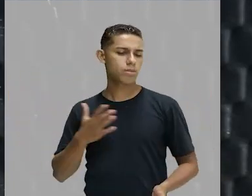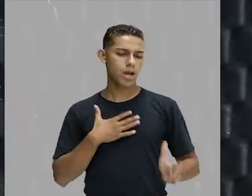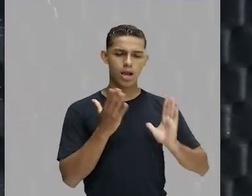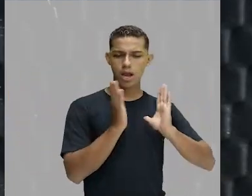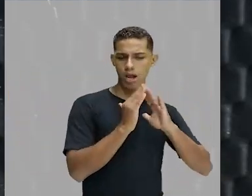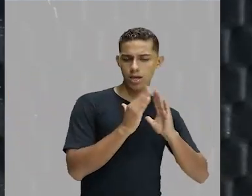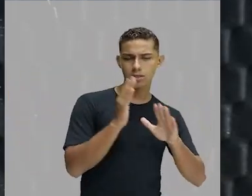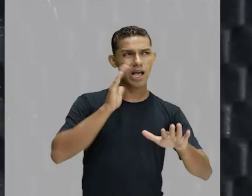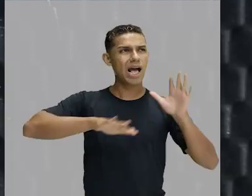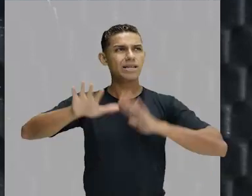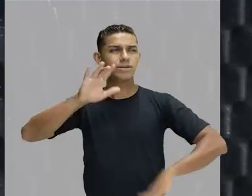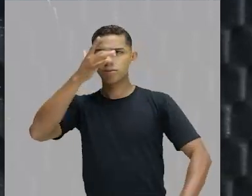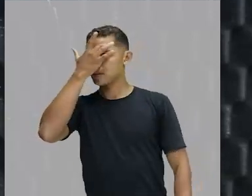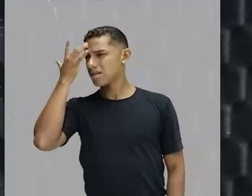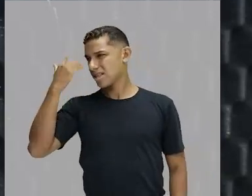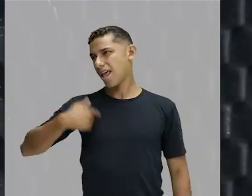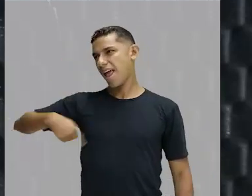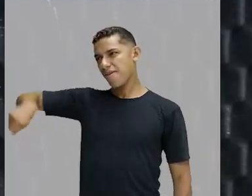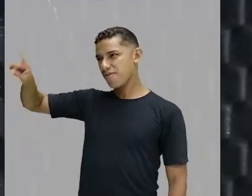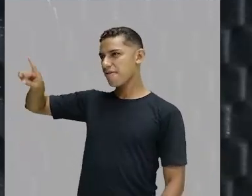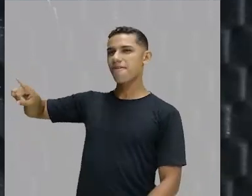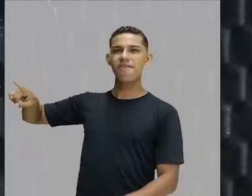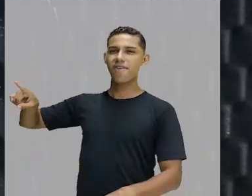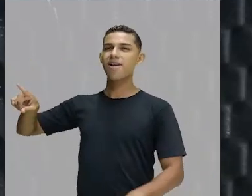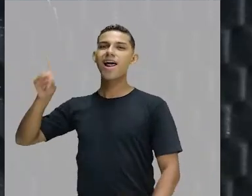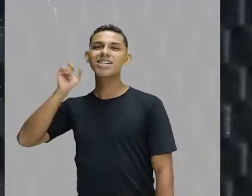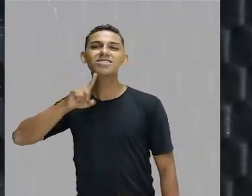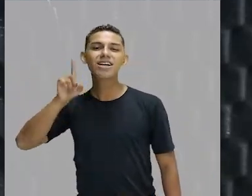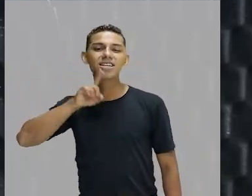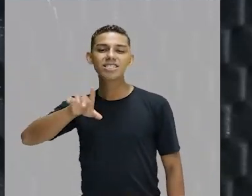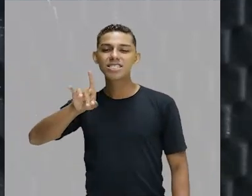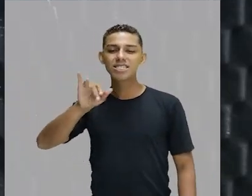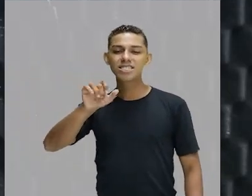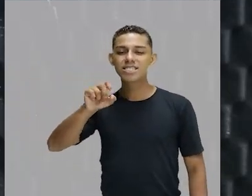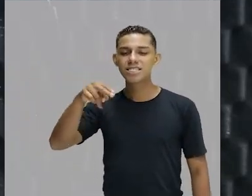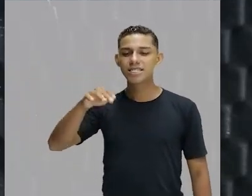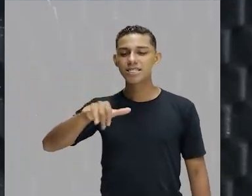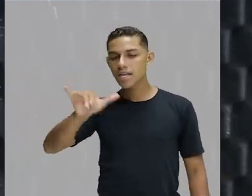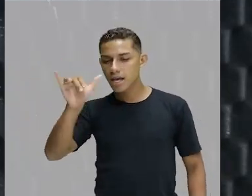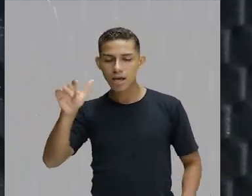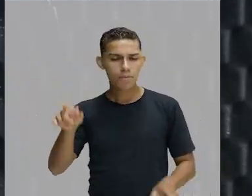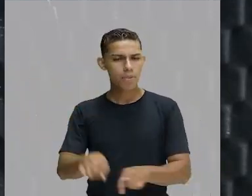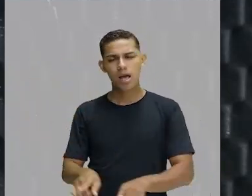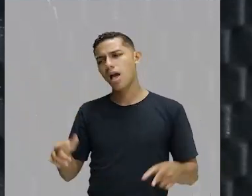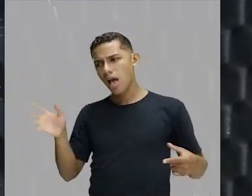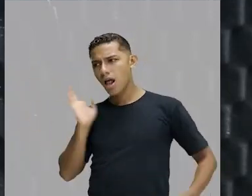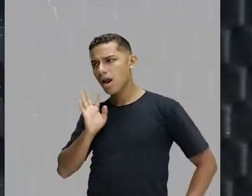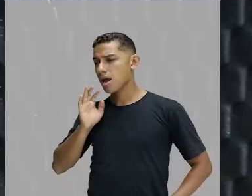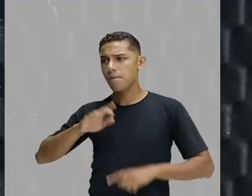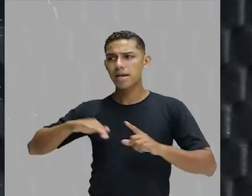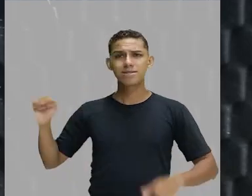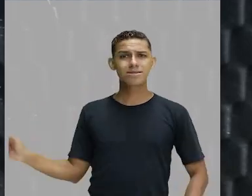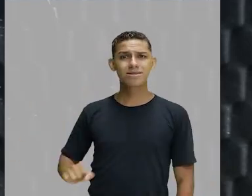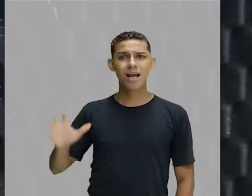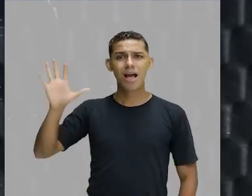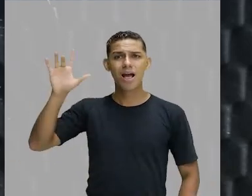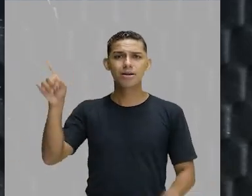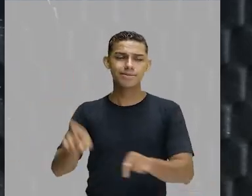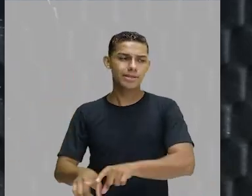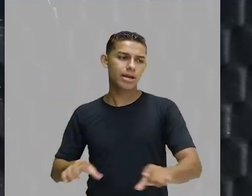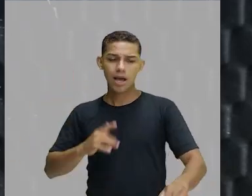que não gosta de, eu vou para Disney. É um passeio legal, mas muita gente prefere estar junto